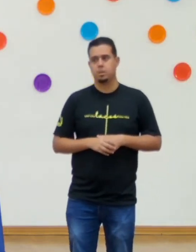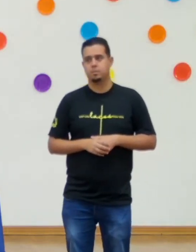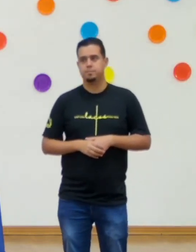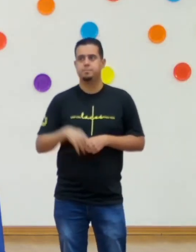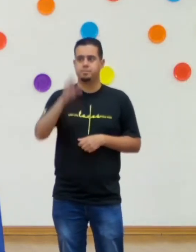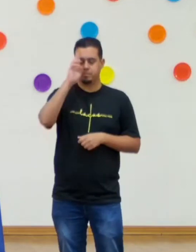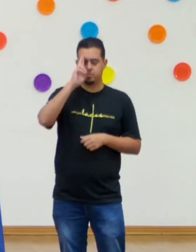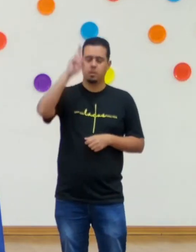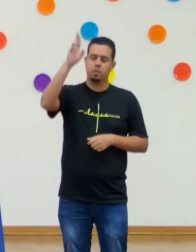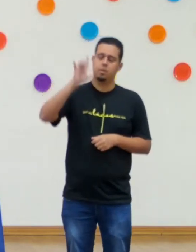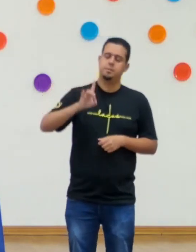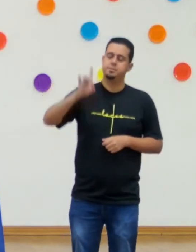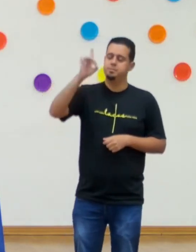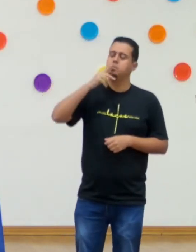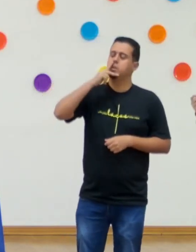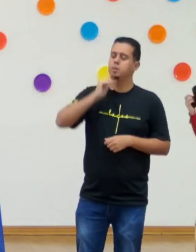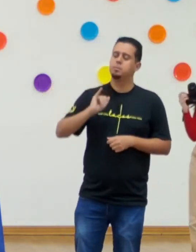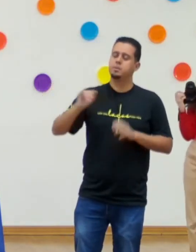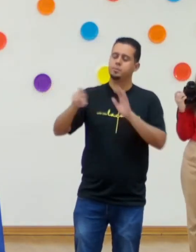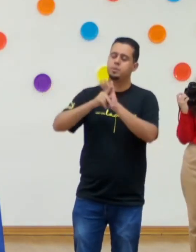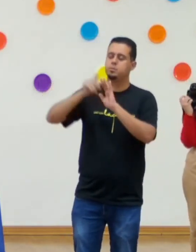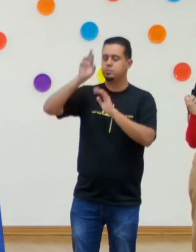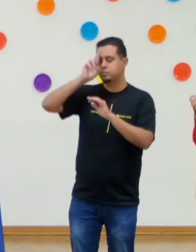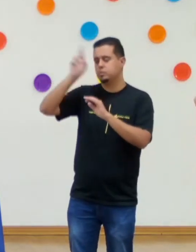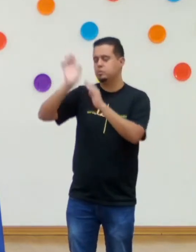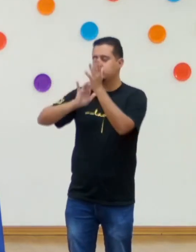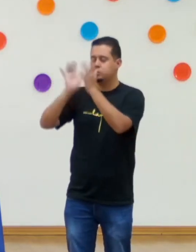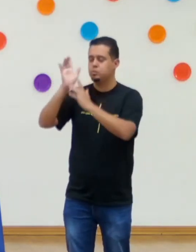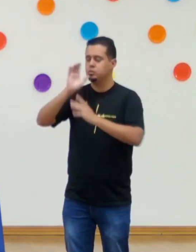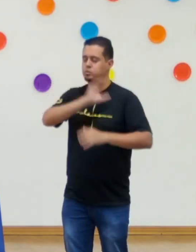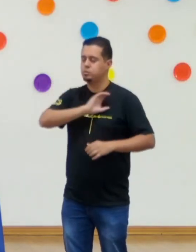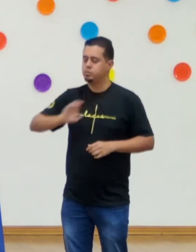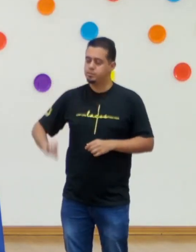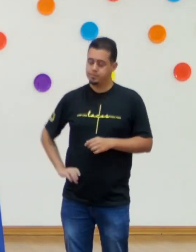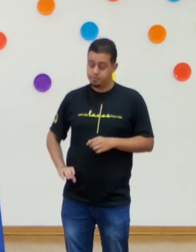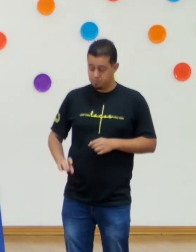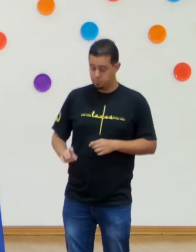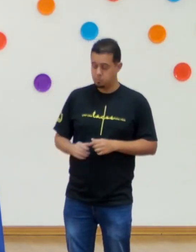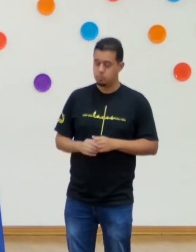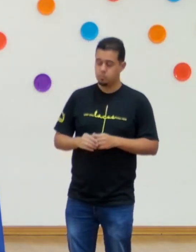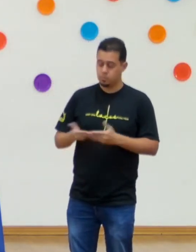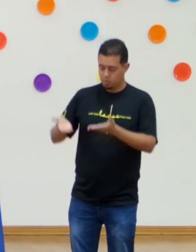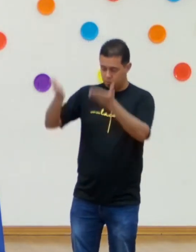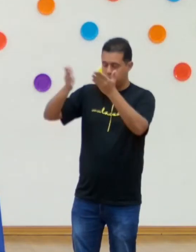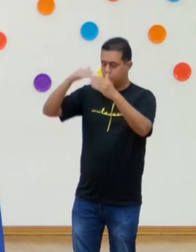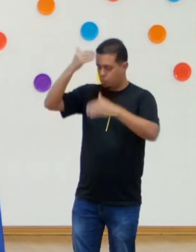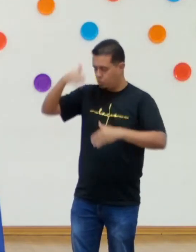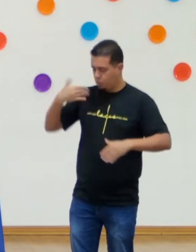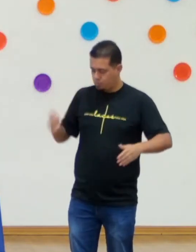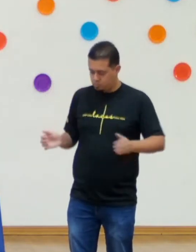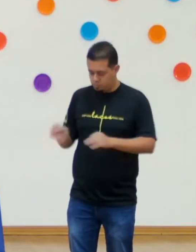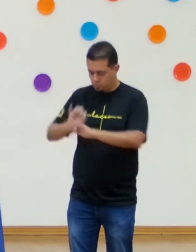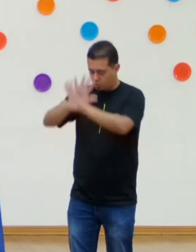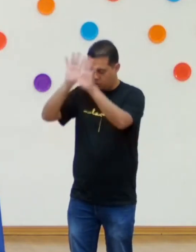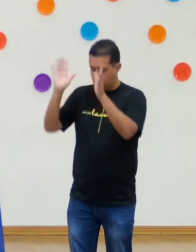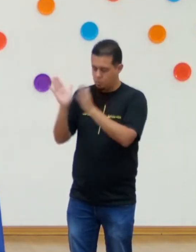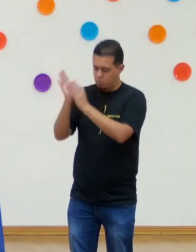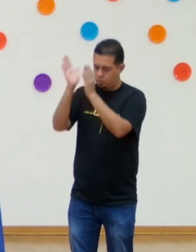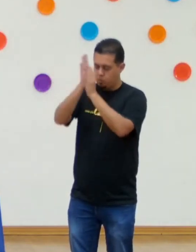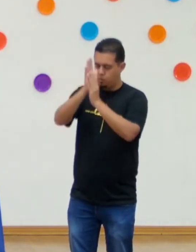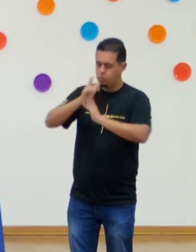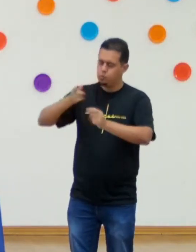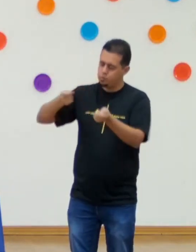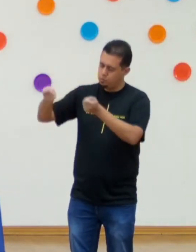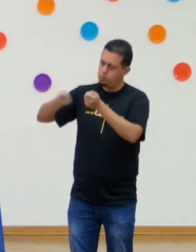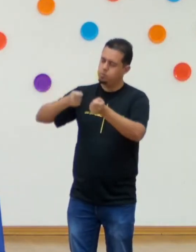Senhor Deus e Pai de nosso Senhor Jesus Cristo, a Ti é dada a honra, a glória, o louvor, o domínio, a